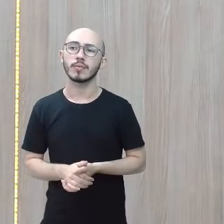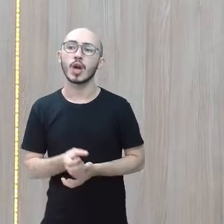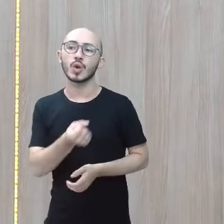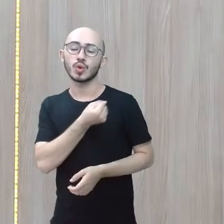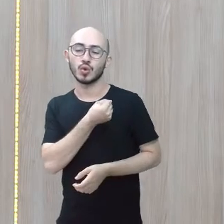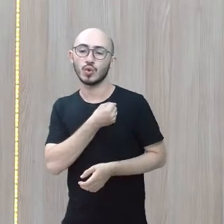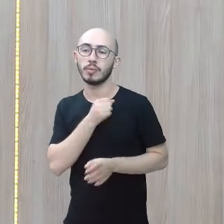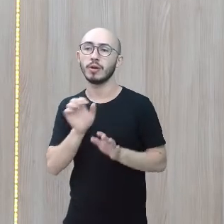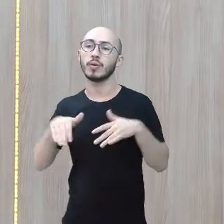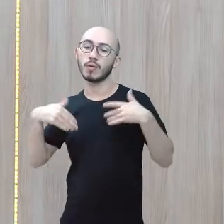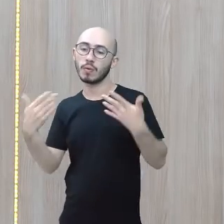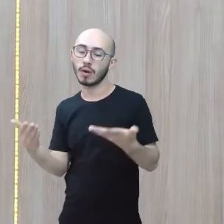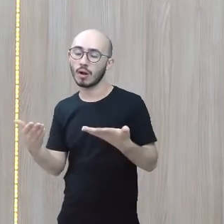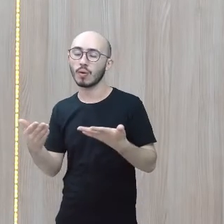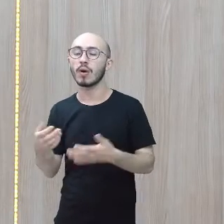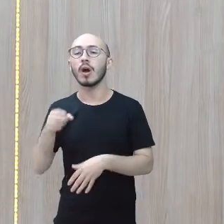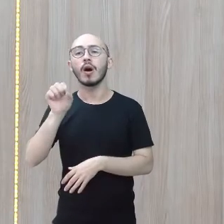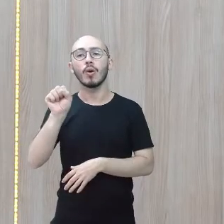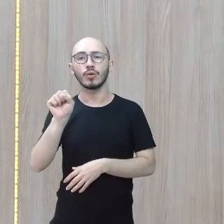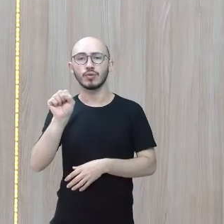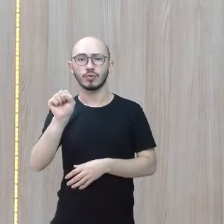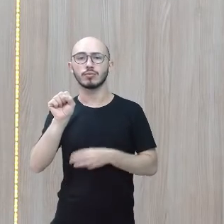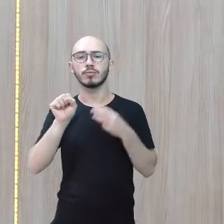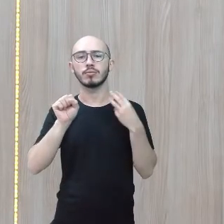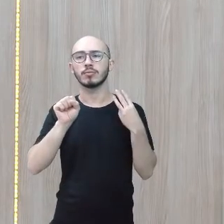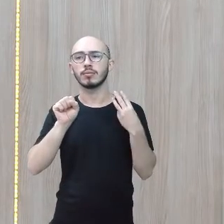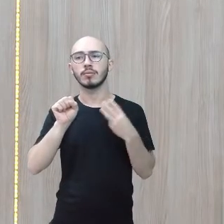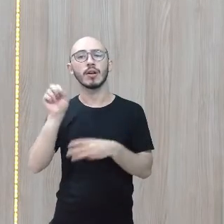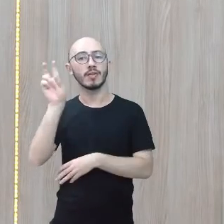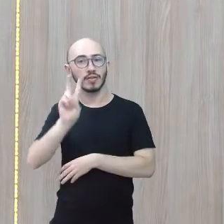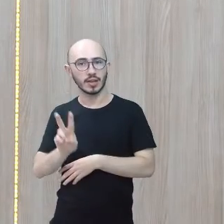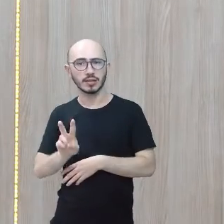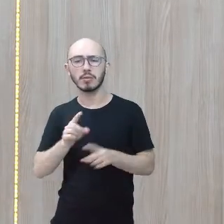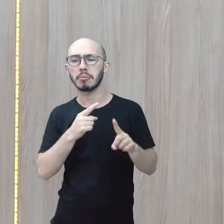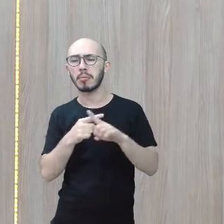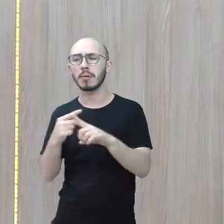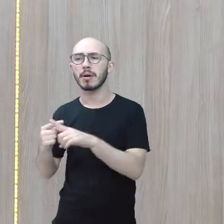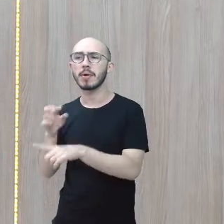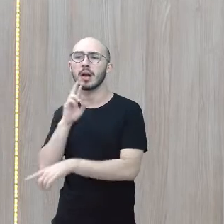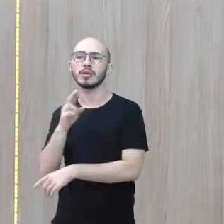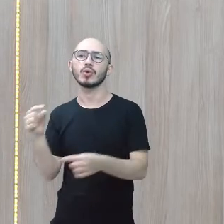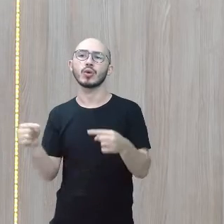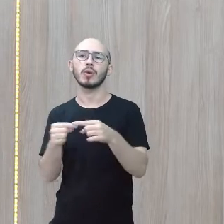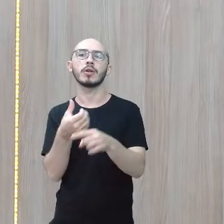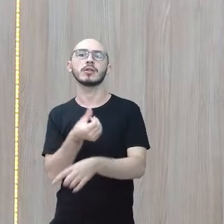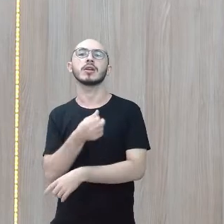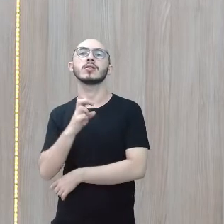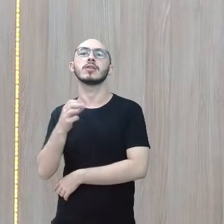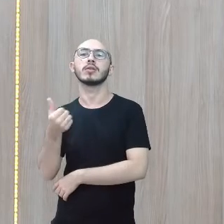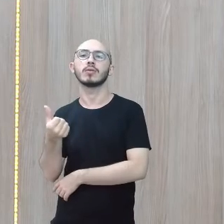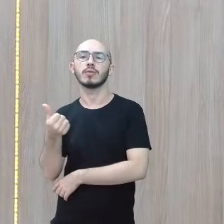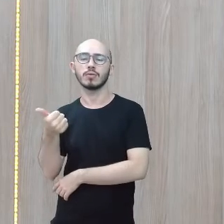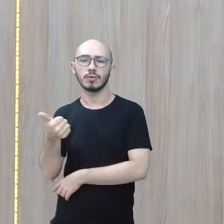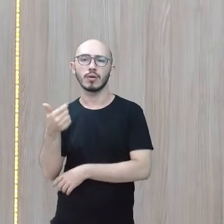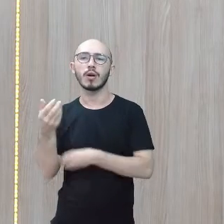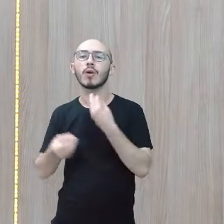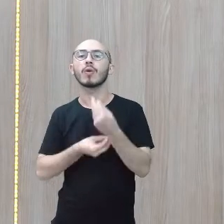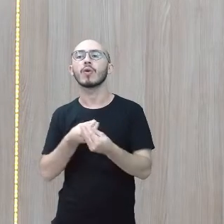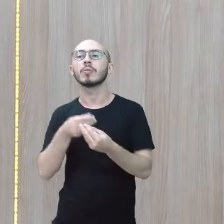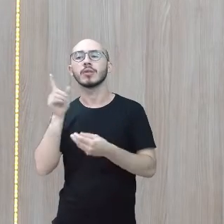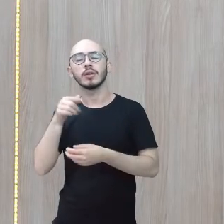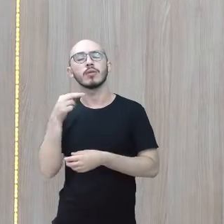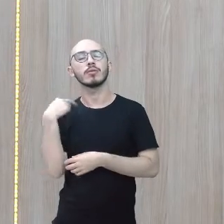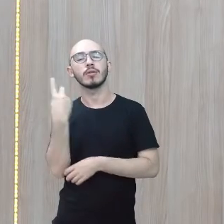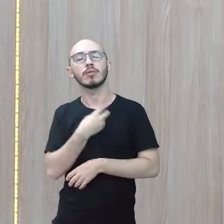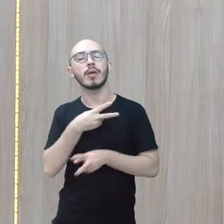que se repete 8 vezes para que a resposta dê essa. E aí a gente chega na nossa base. Então, a gente já começa a